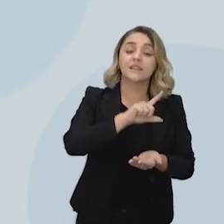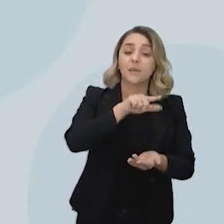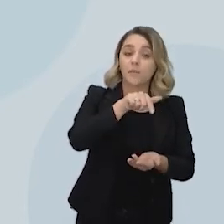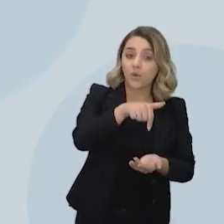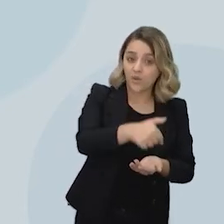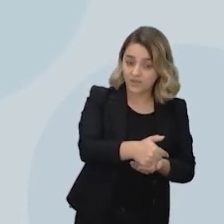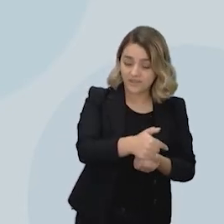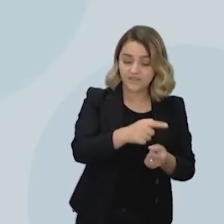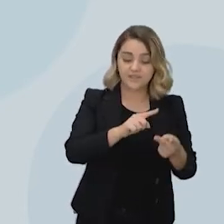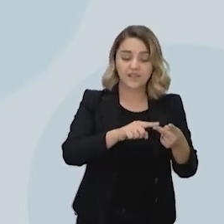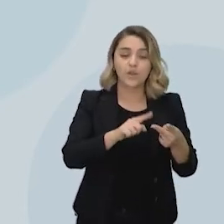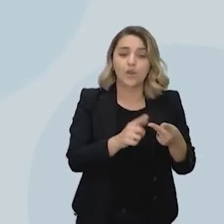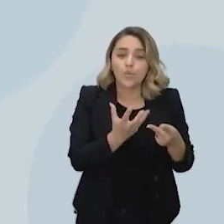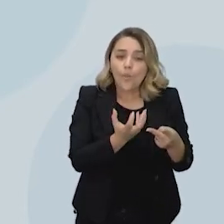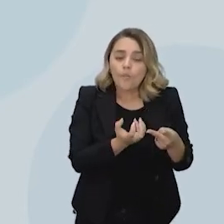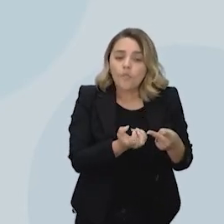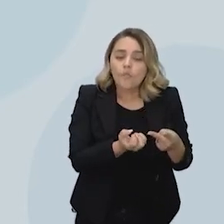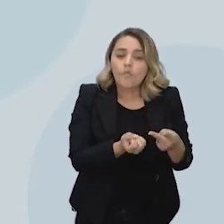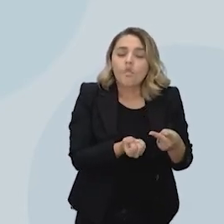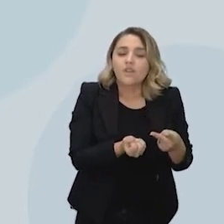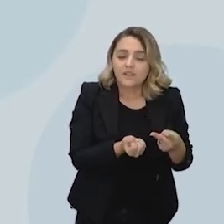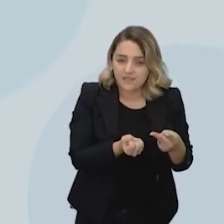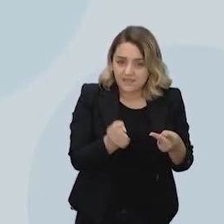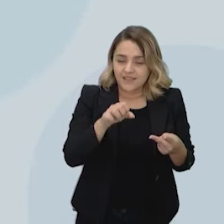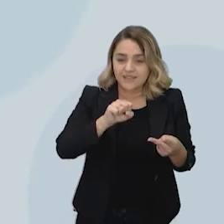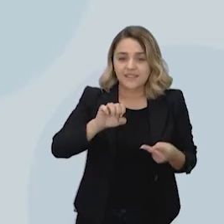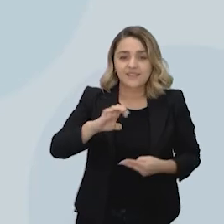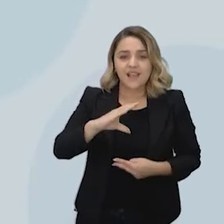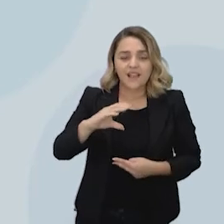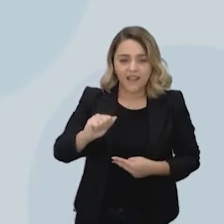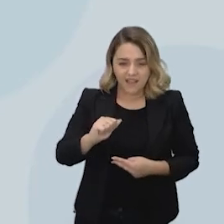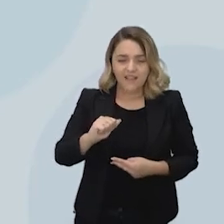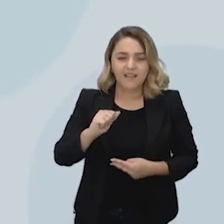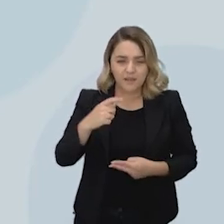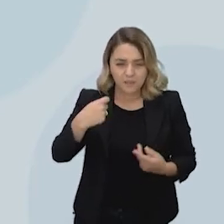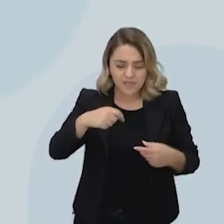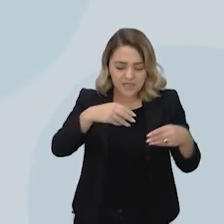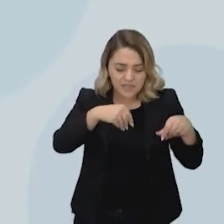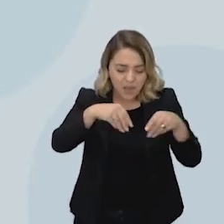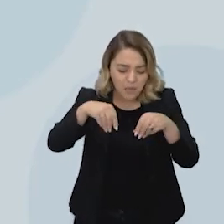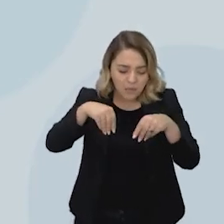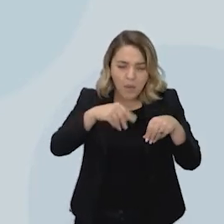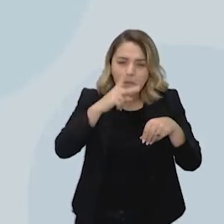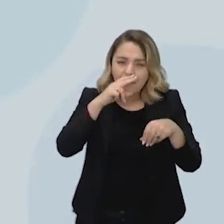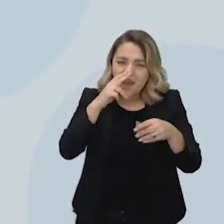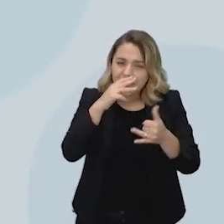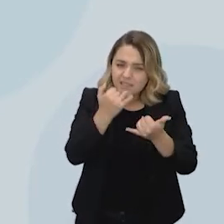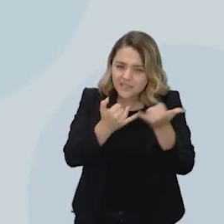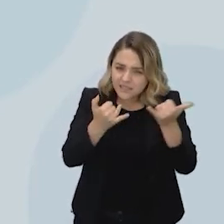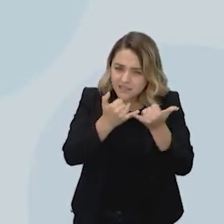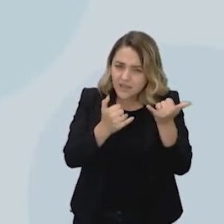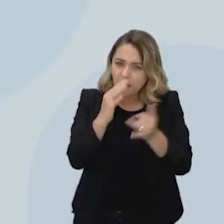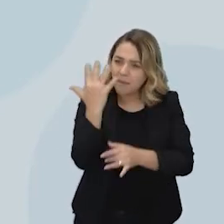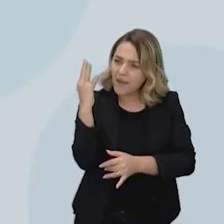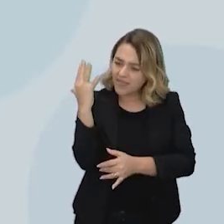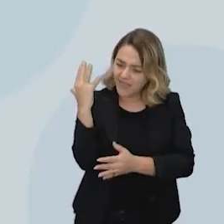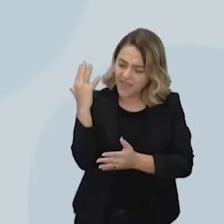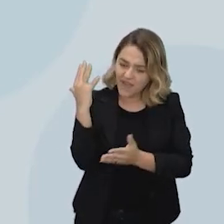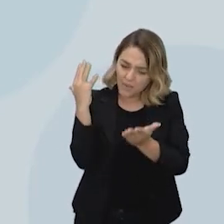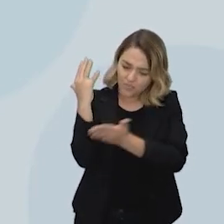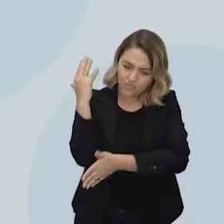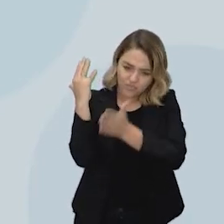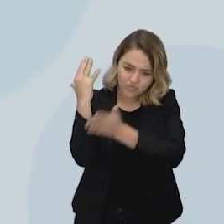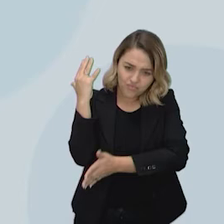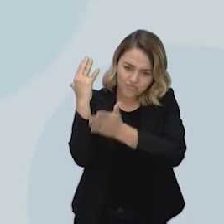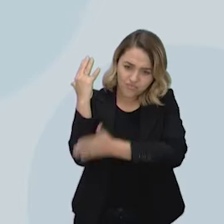quase não sei se vocês já viram o pó de serra, quando vai numa serraria e serra uma madeira, não sai um pozinho bem fininho,